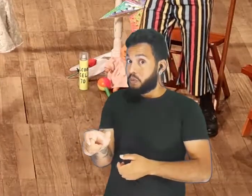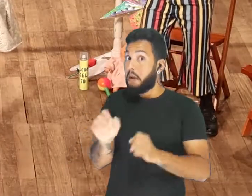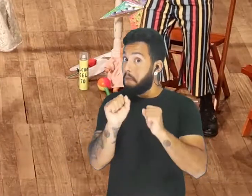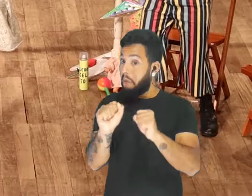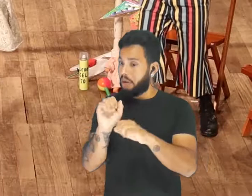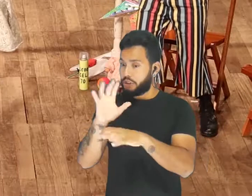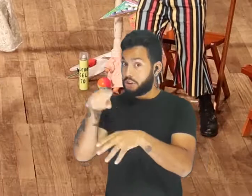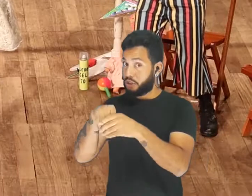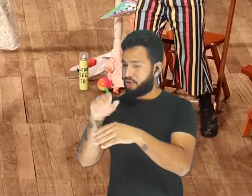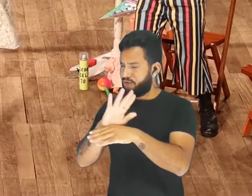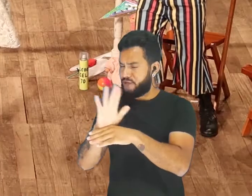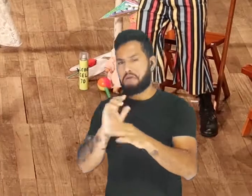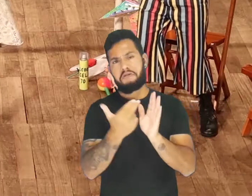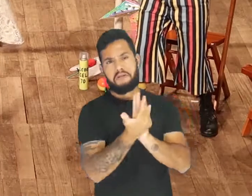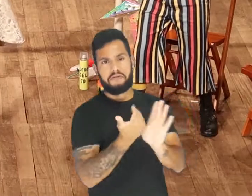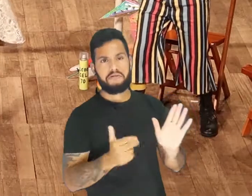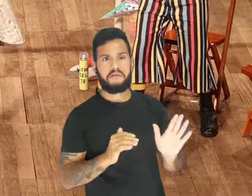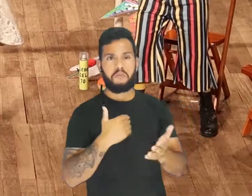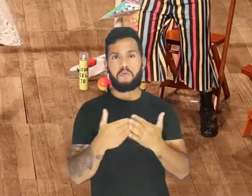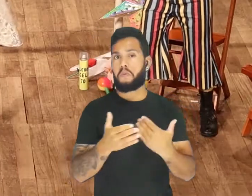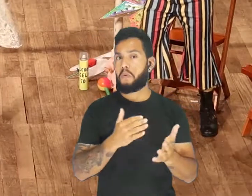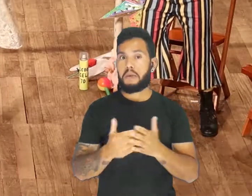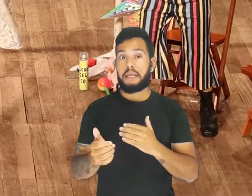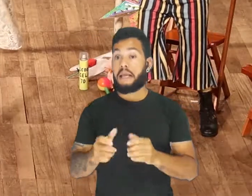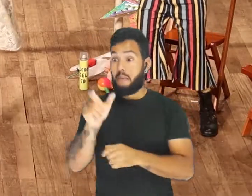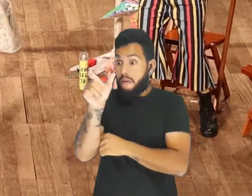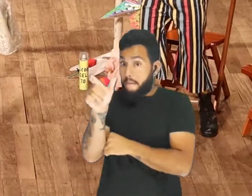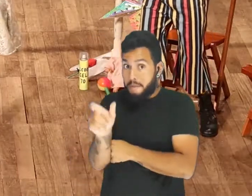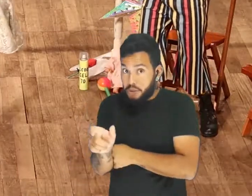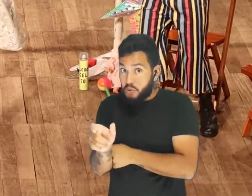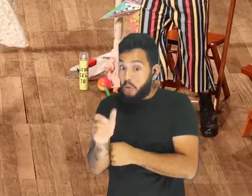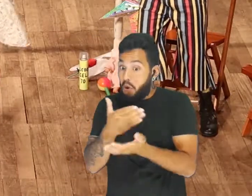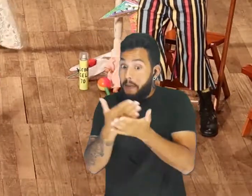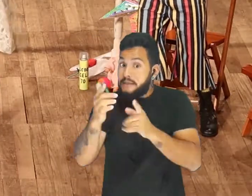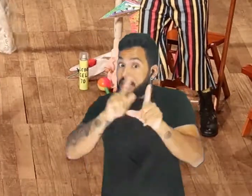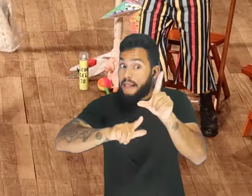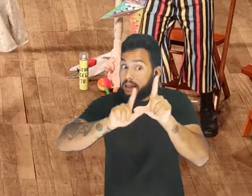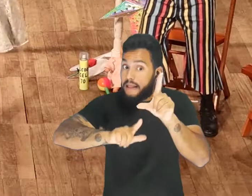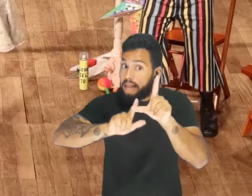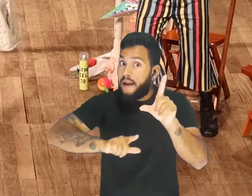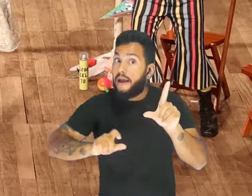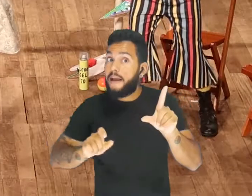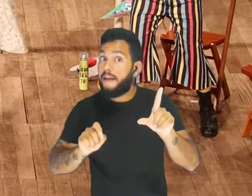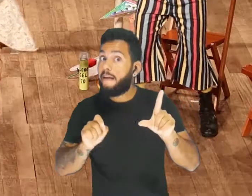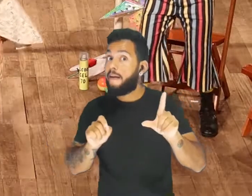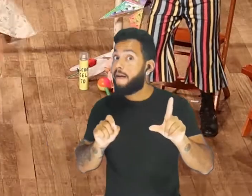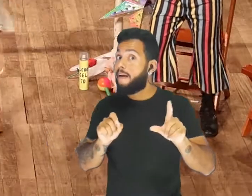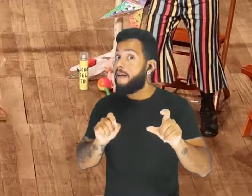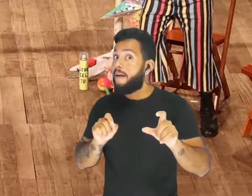É um... Algum personagem. Personagem. Pode ser de filme, de desenho. Tá.